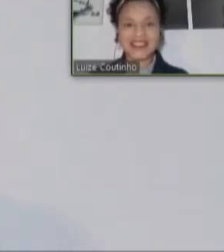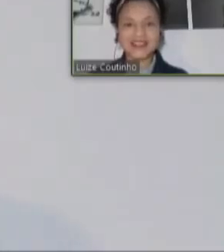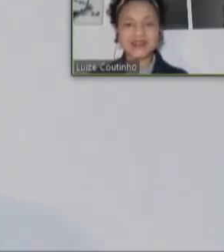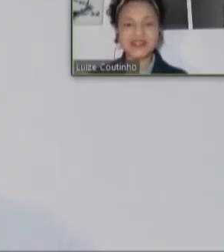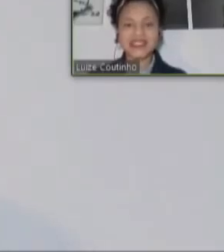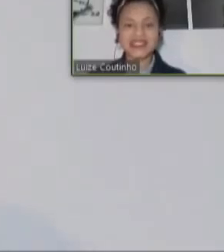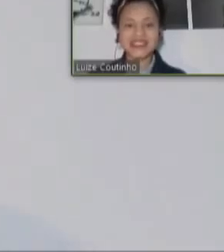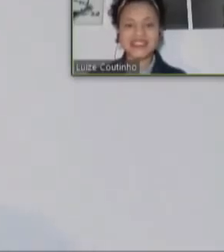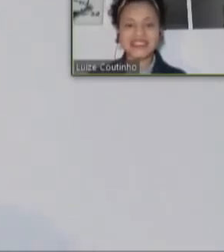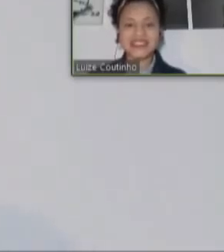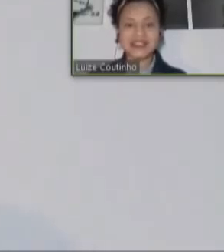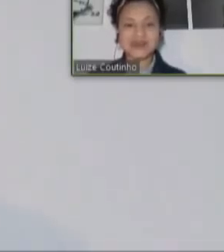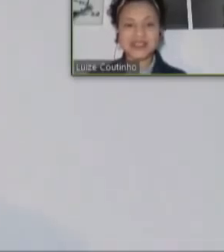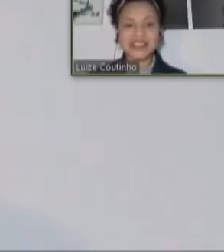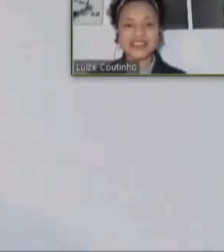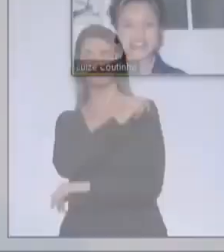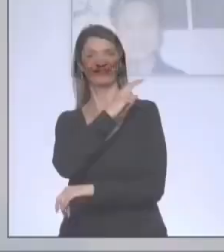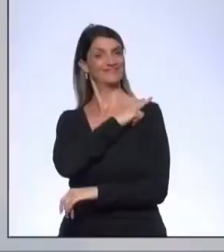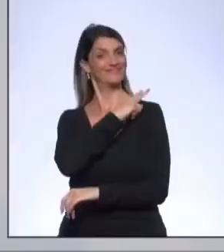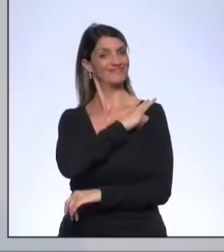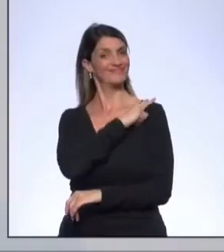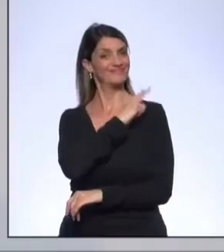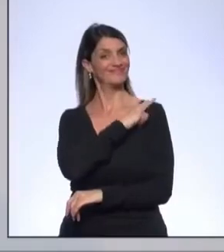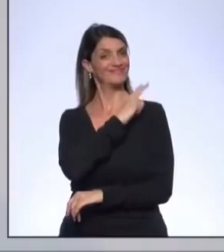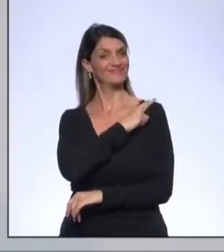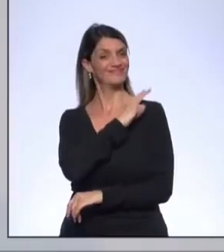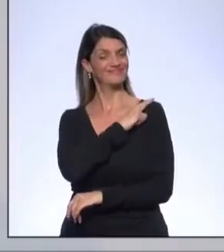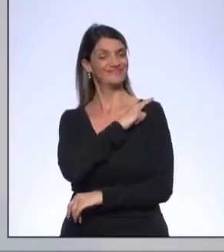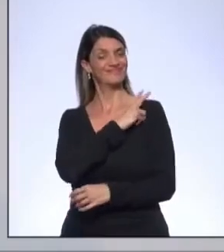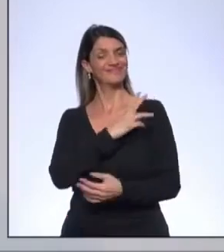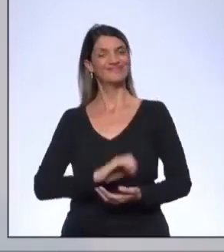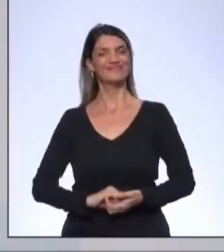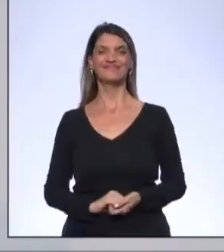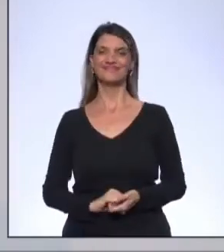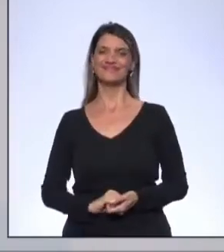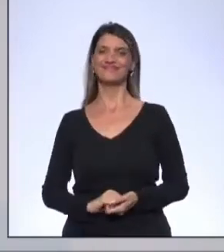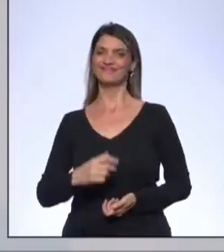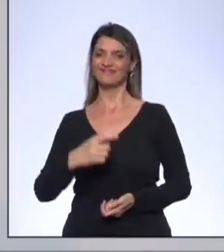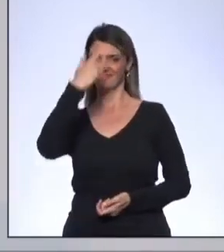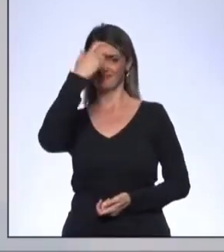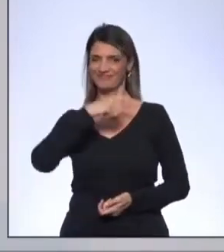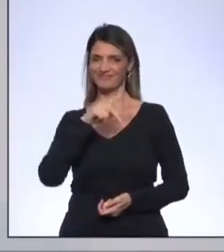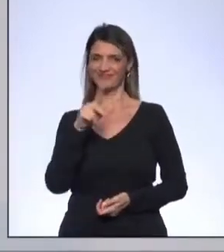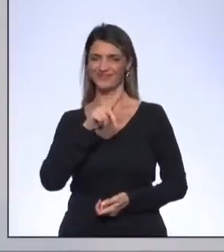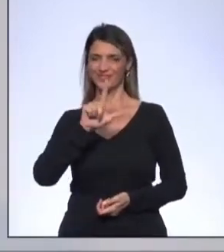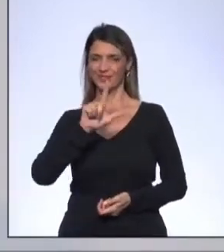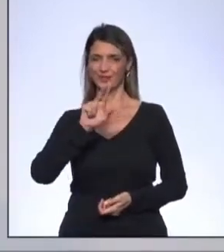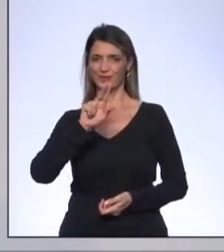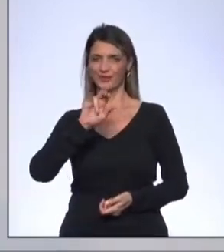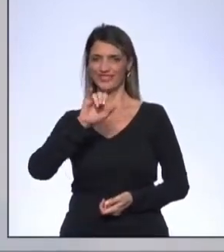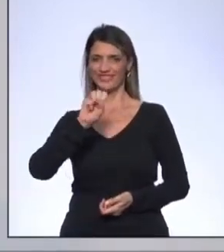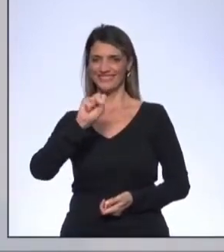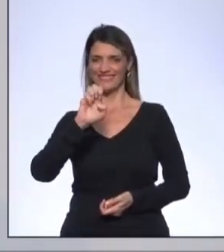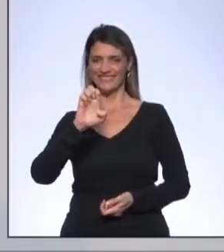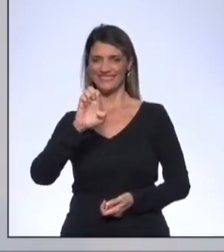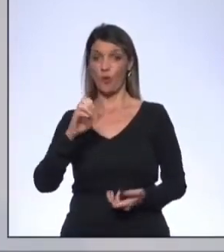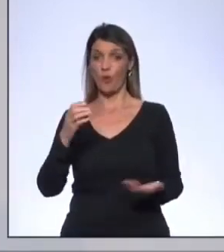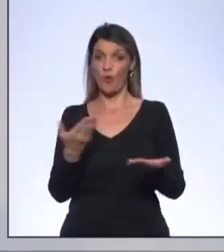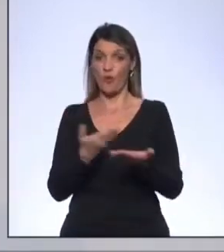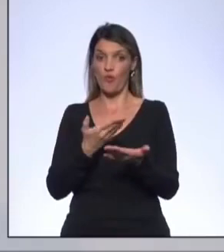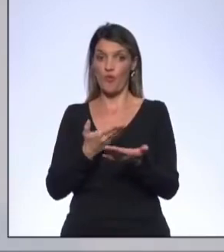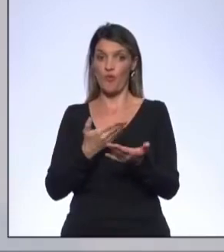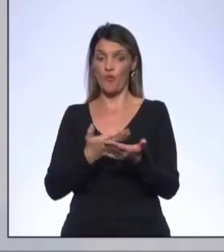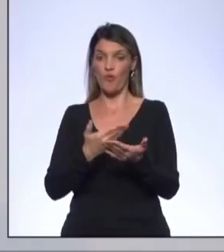Olá, estudantes da segunda série do ensino médio. Eu sou a professora Luíse Coutinho e hoje a gente vai ter uma aula sobre